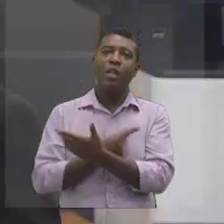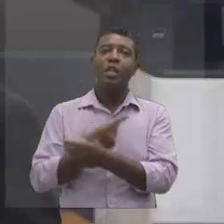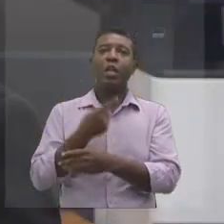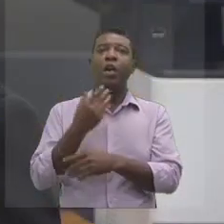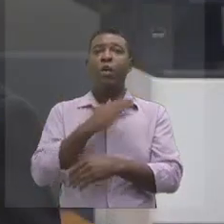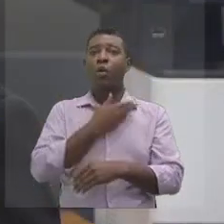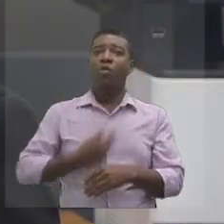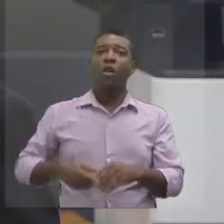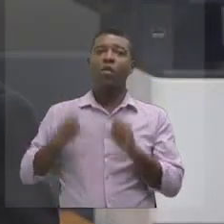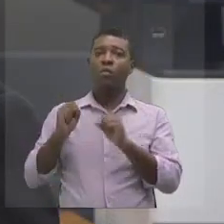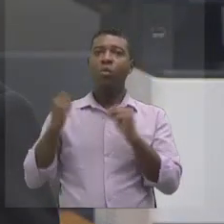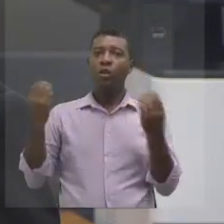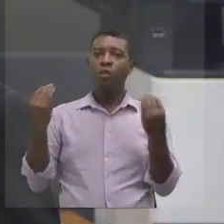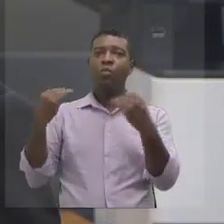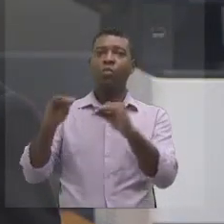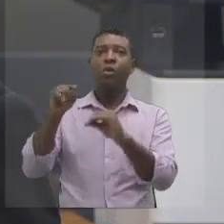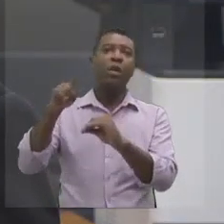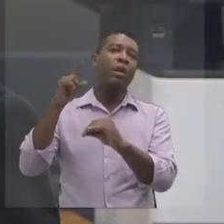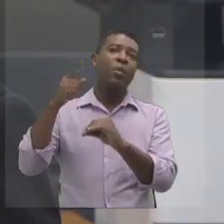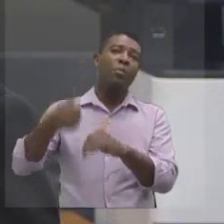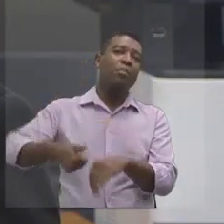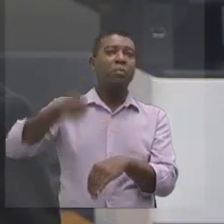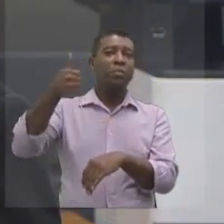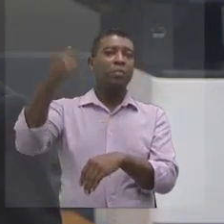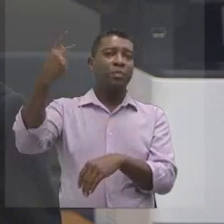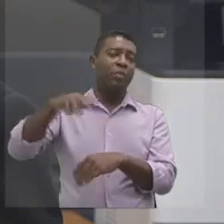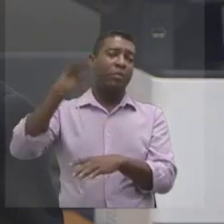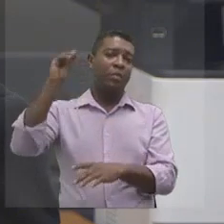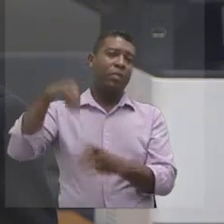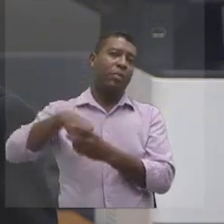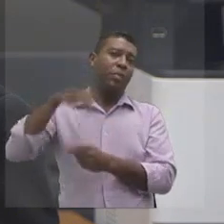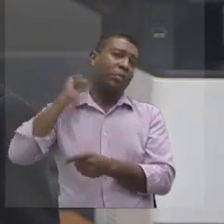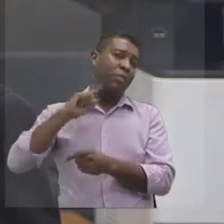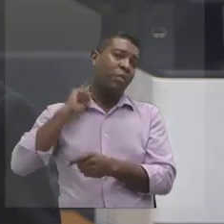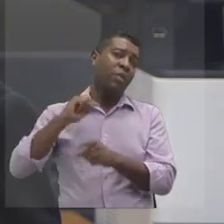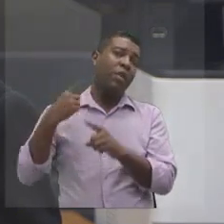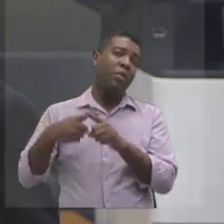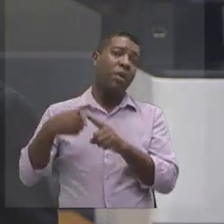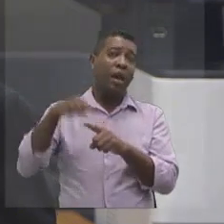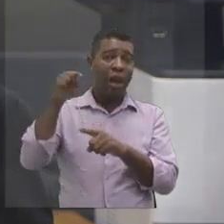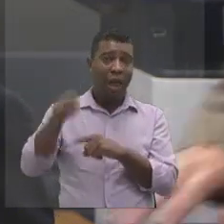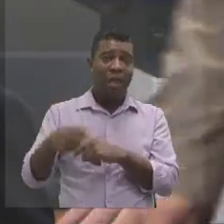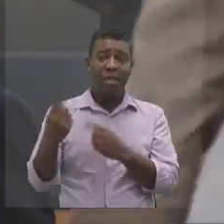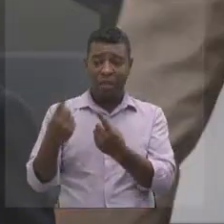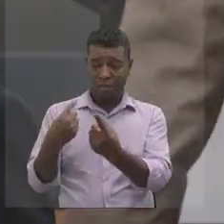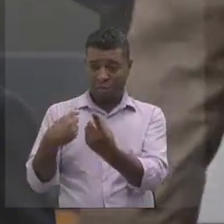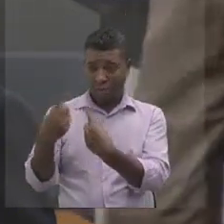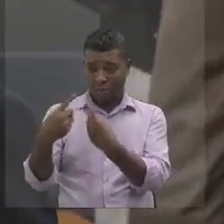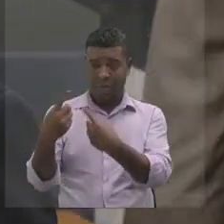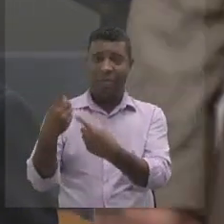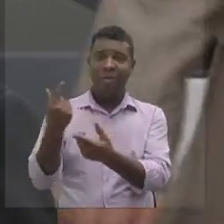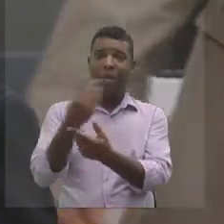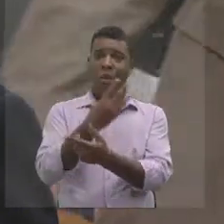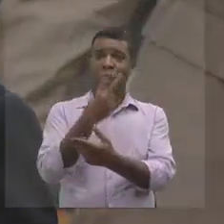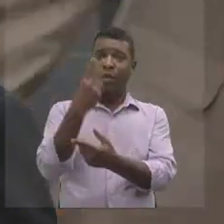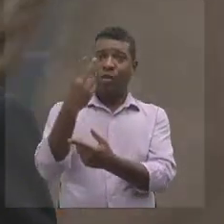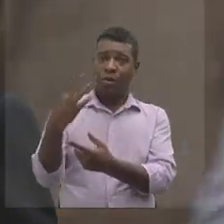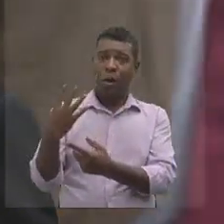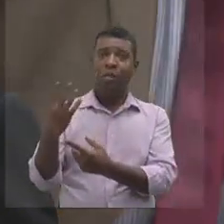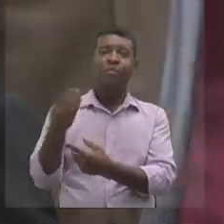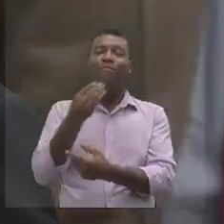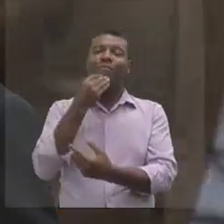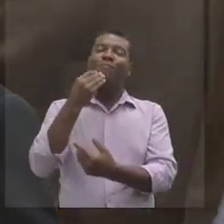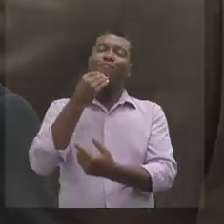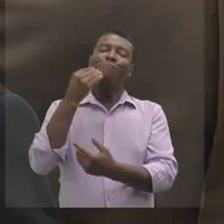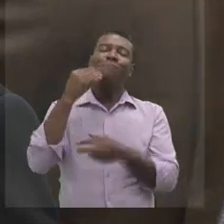prioridade aqui em Minas Gerais porque essa estrada virou realmente um caos e tomara que a empresa ela aceite a proposta de